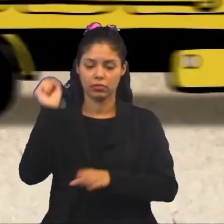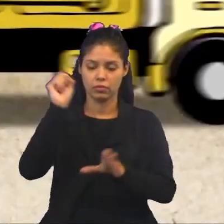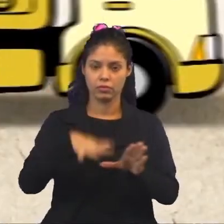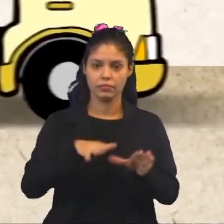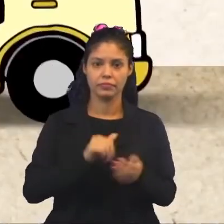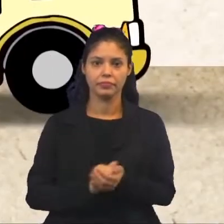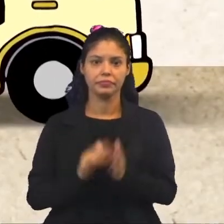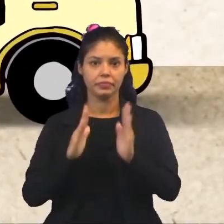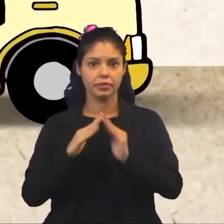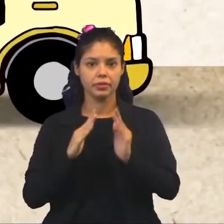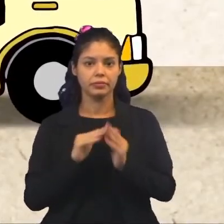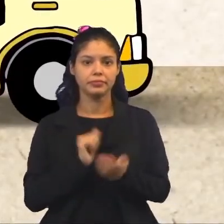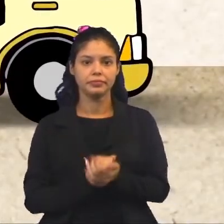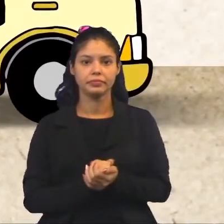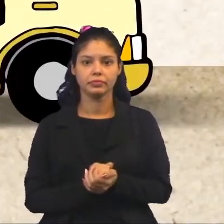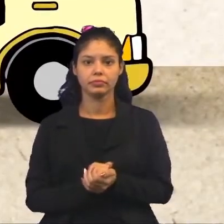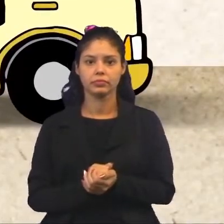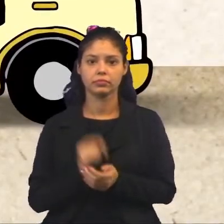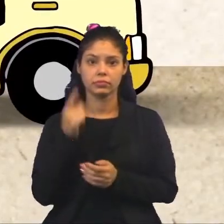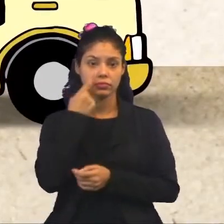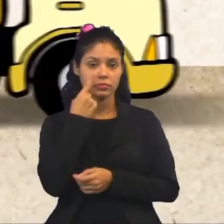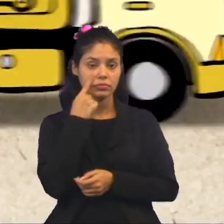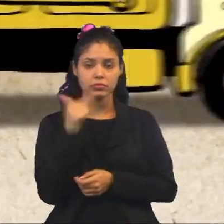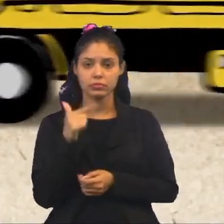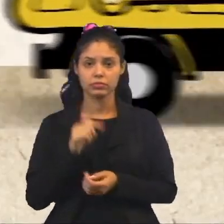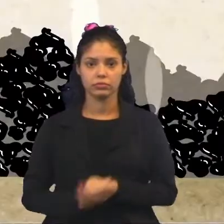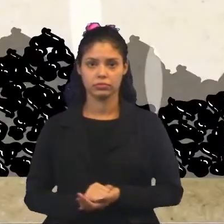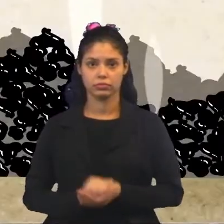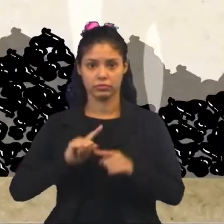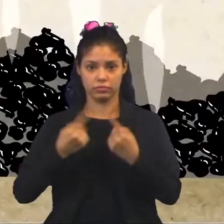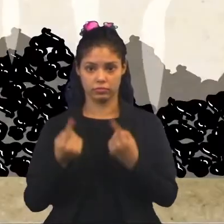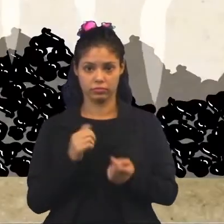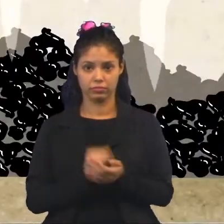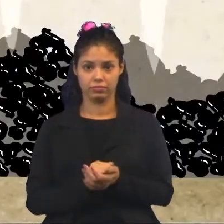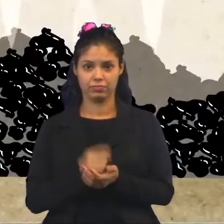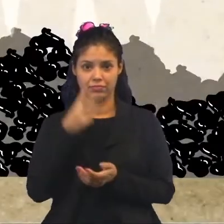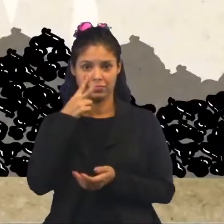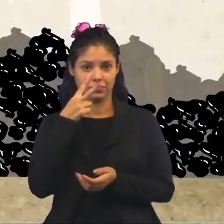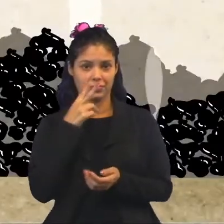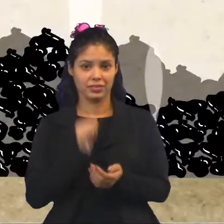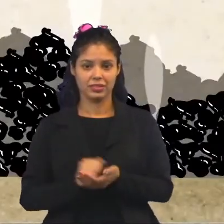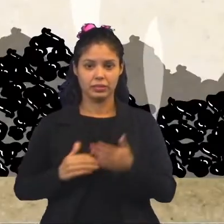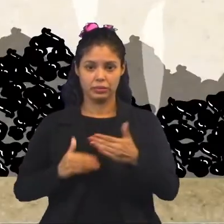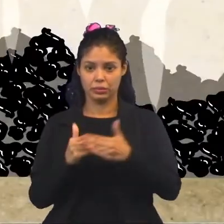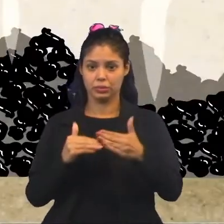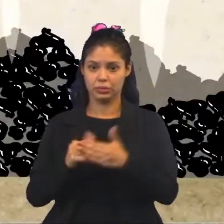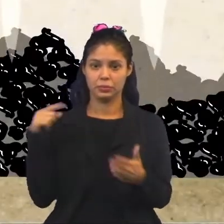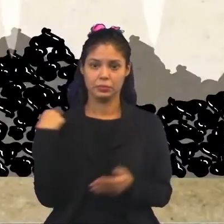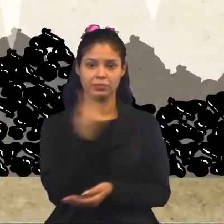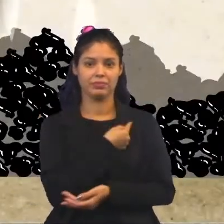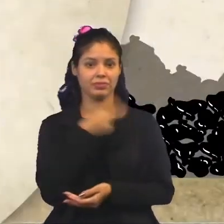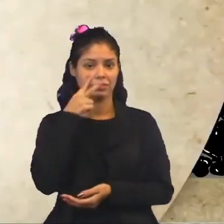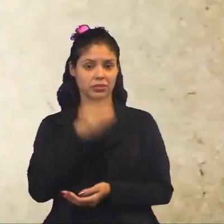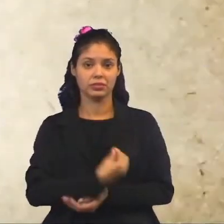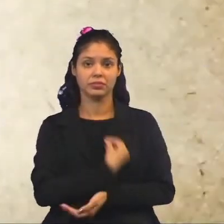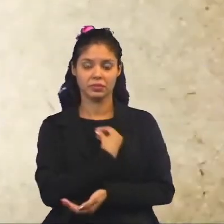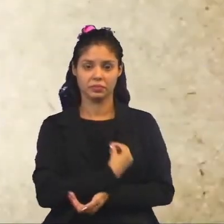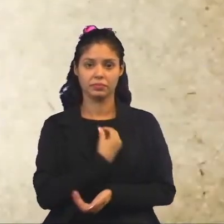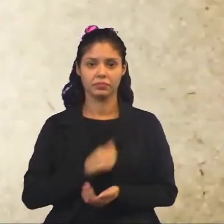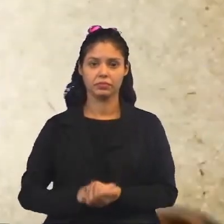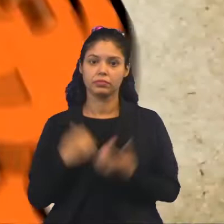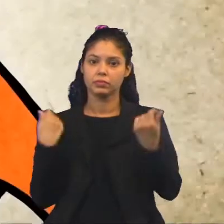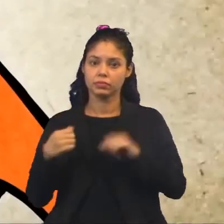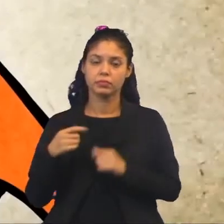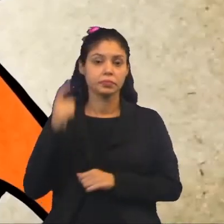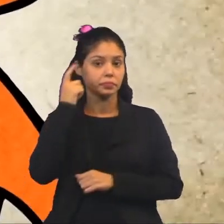fora de casa, o colocamos longe dos nossos olhos, mas ele continua impactando diretamente o meio ambiente e a todos que nele vivem. É